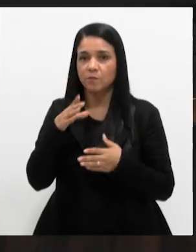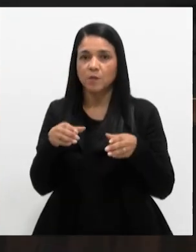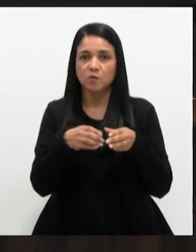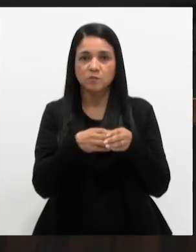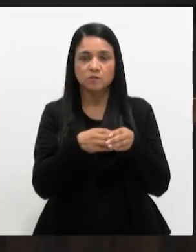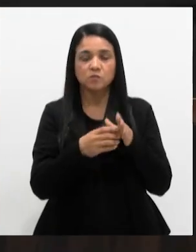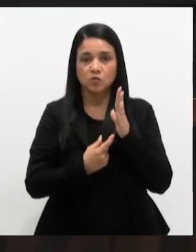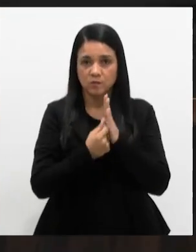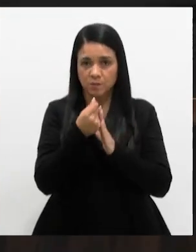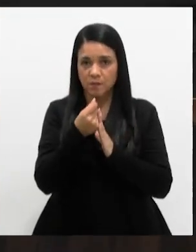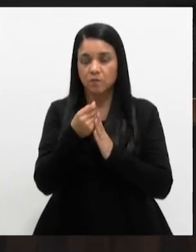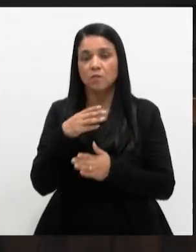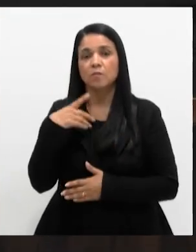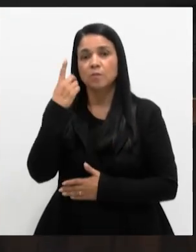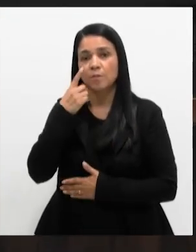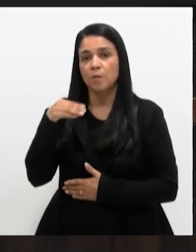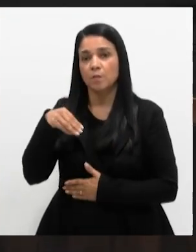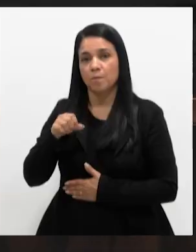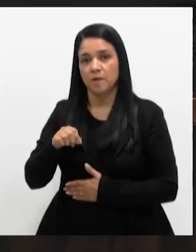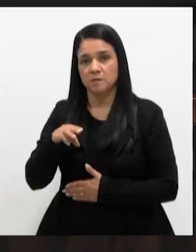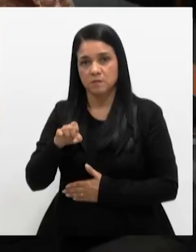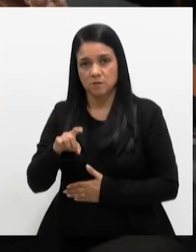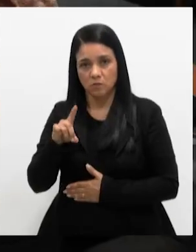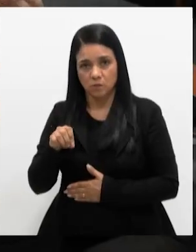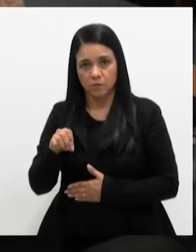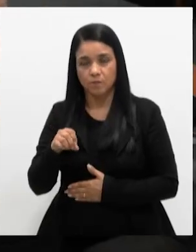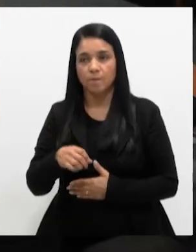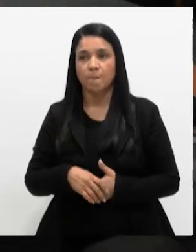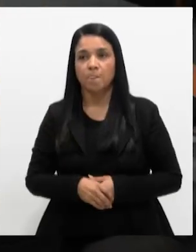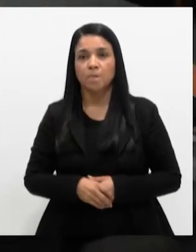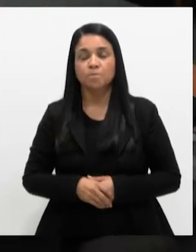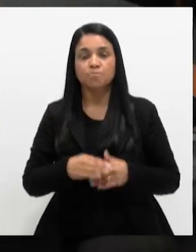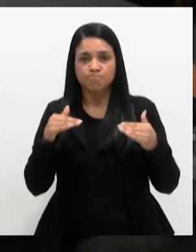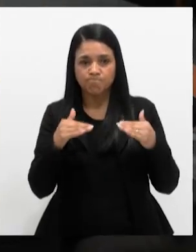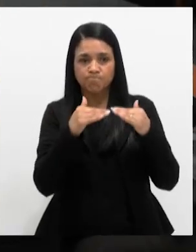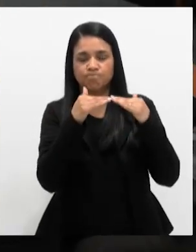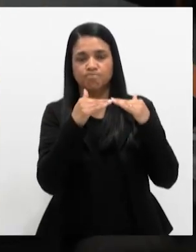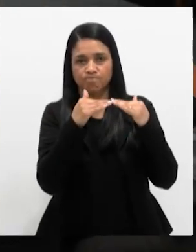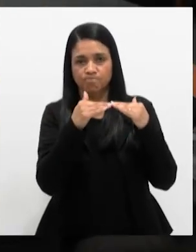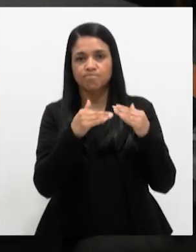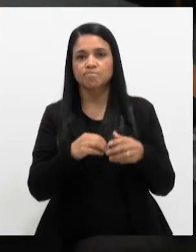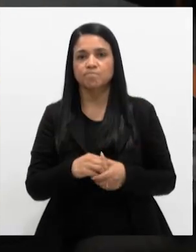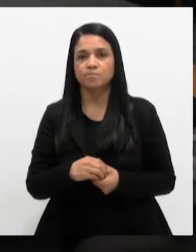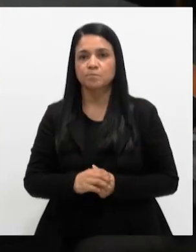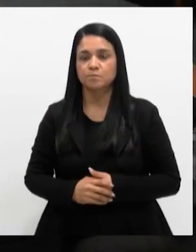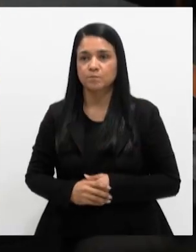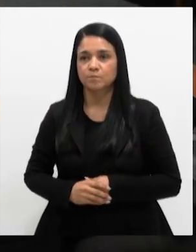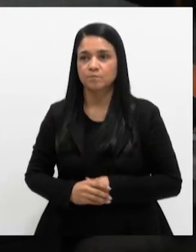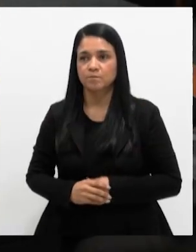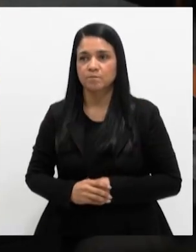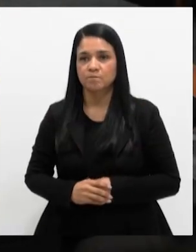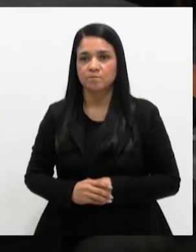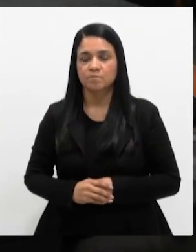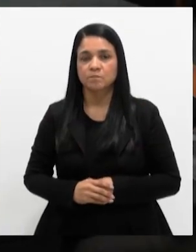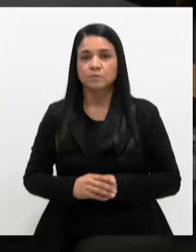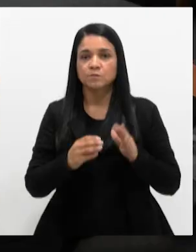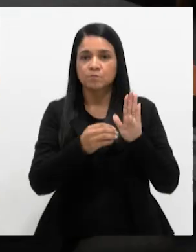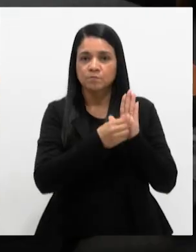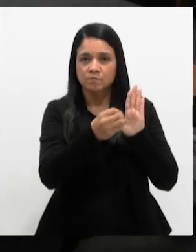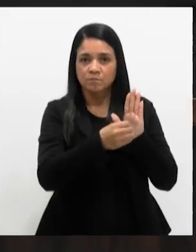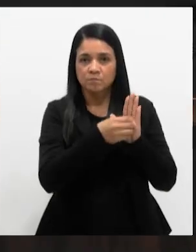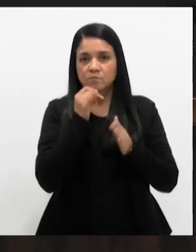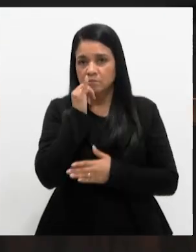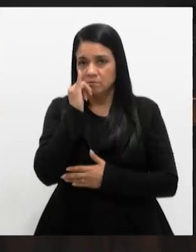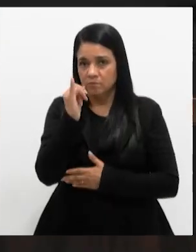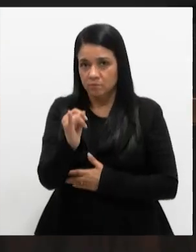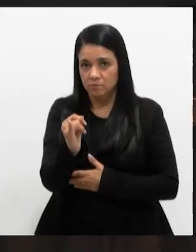Orçamento, deputado Carlos Macedo, por favor. Favorável, presidente. Com os pareceres